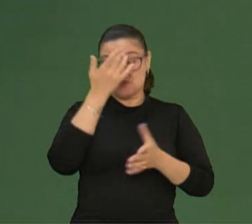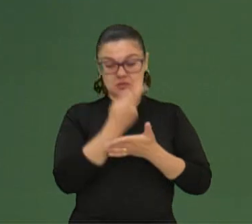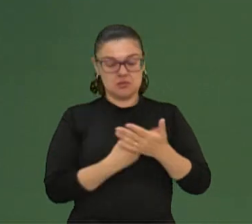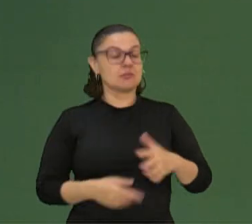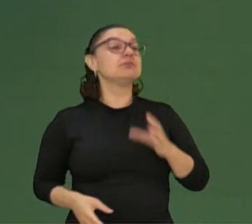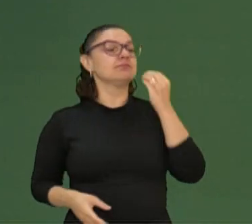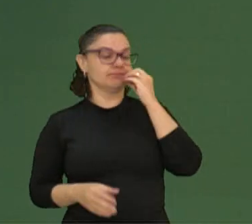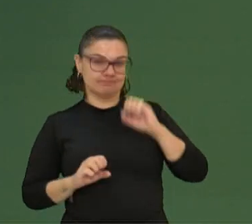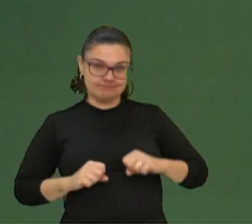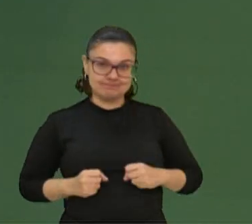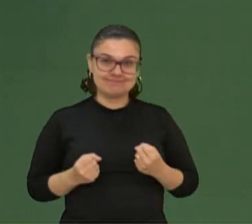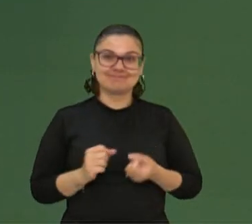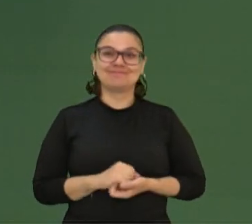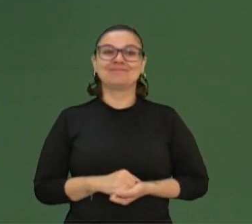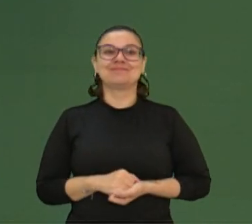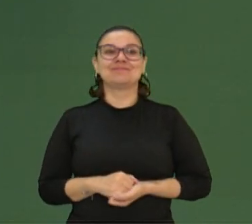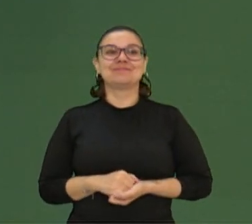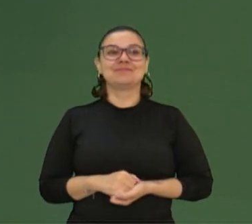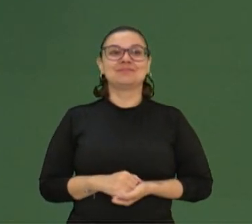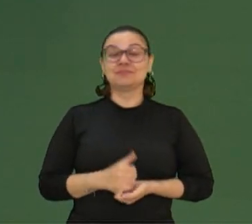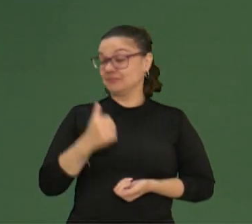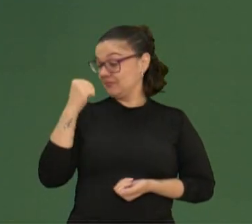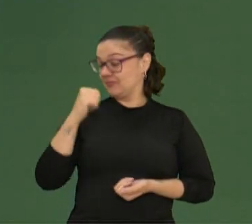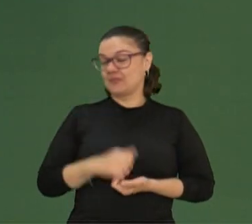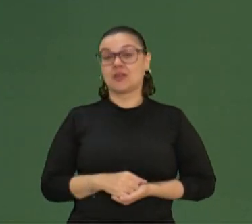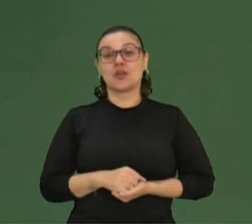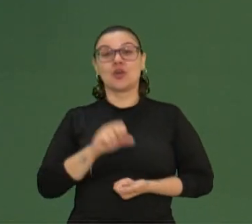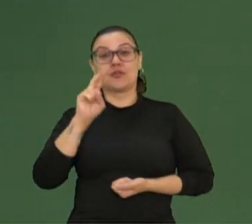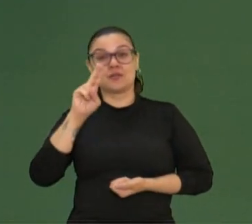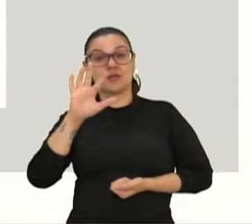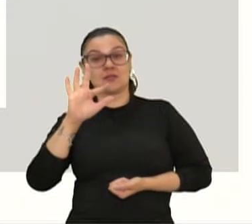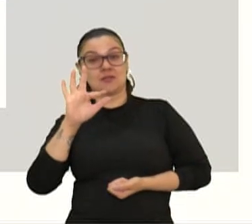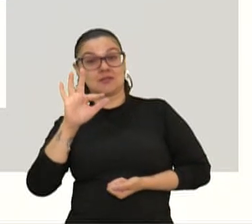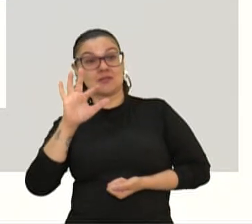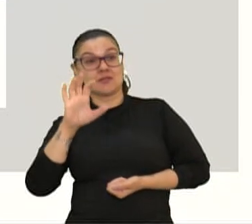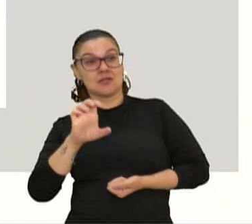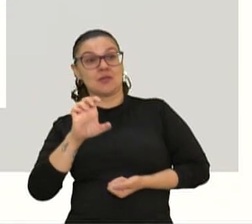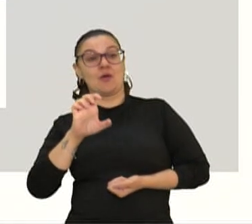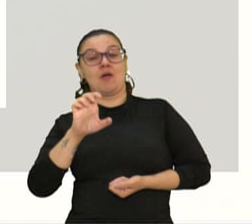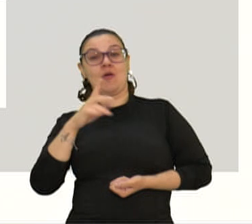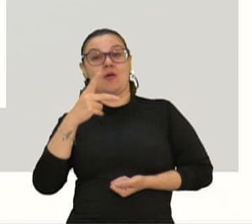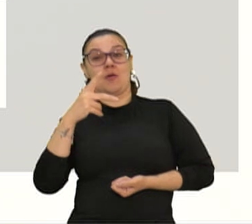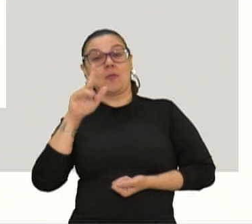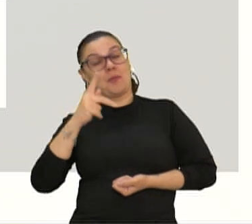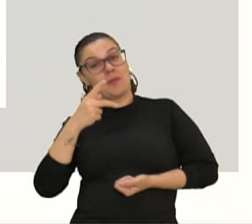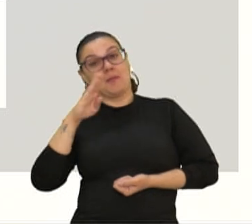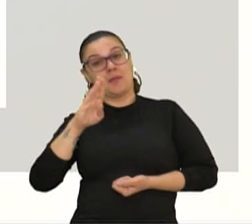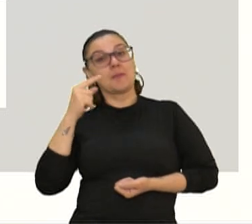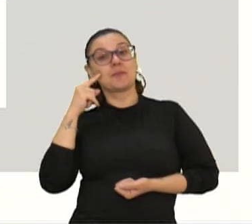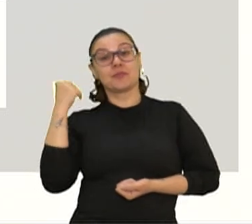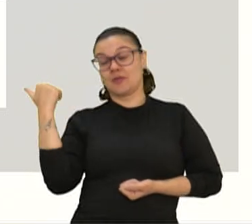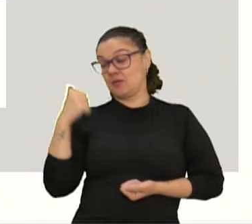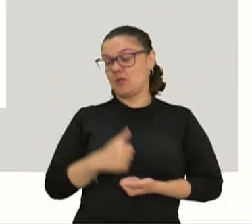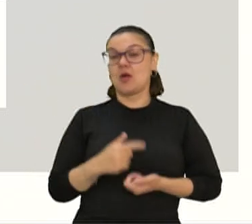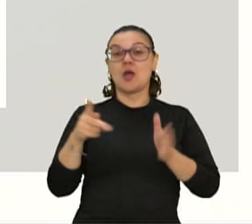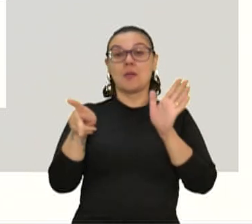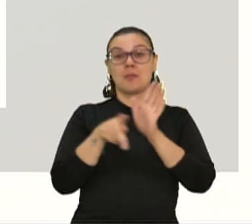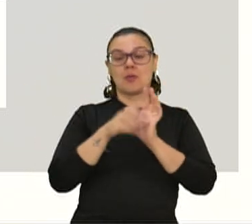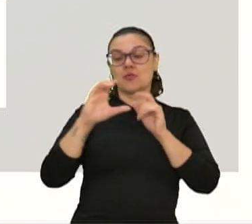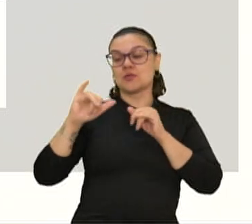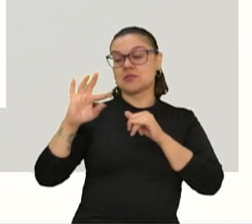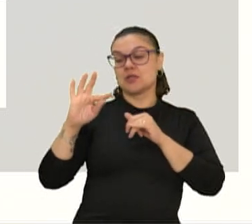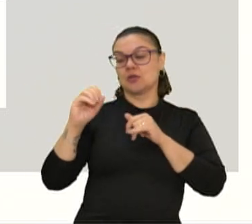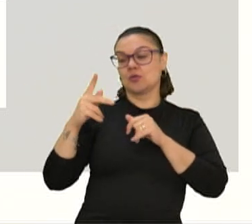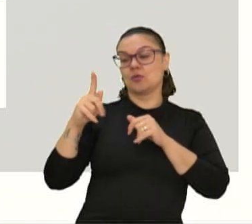Faz o melhor que você pode. Universidade Estadual do Pernambuco. A figura baixa esquematizada representa uma organela